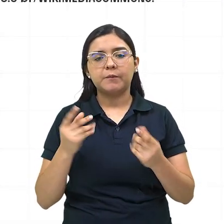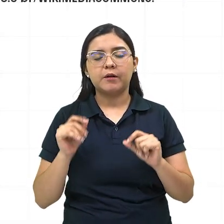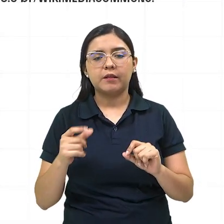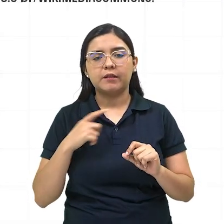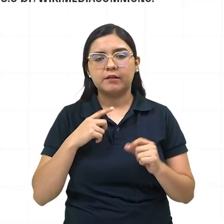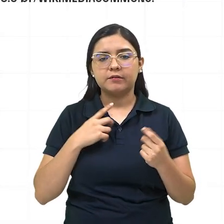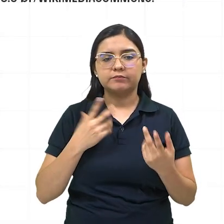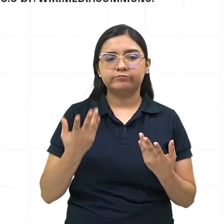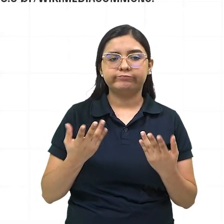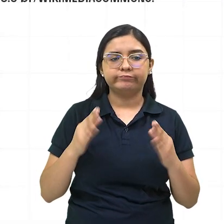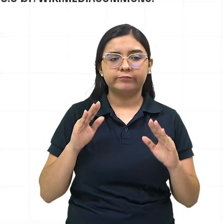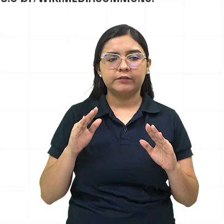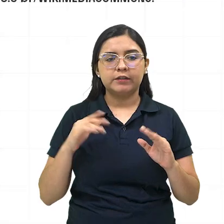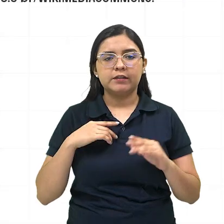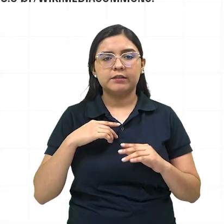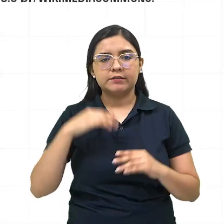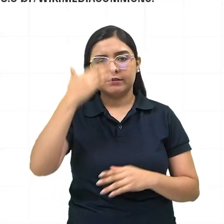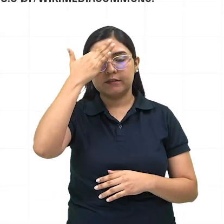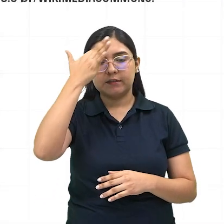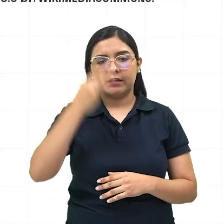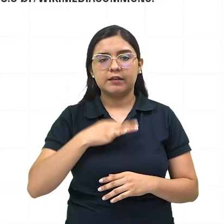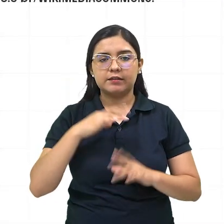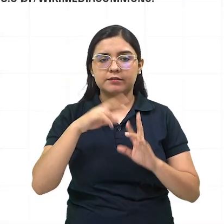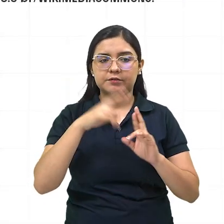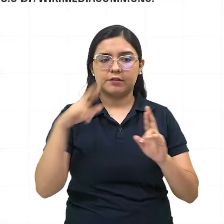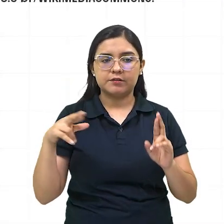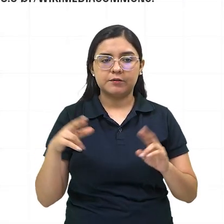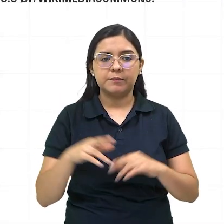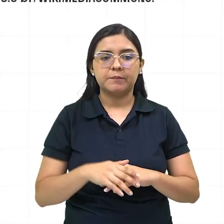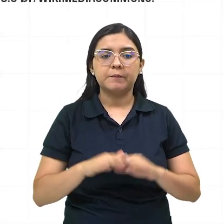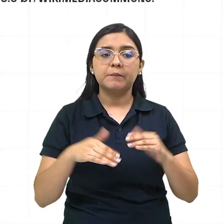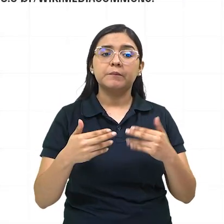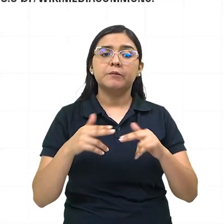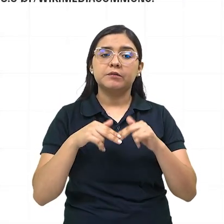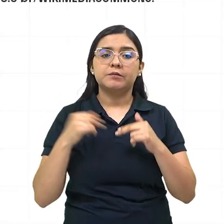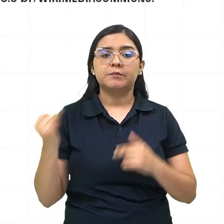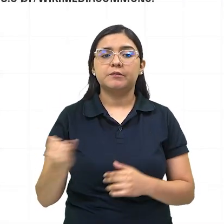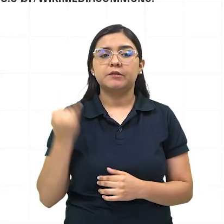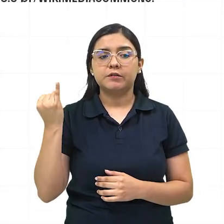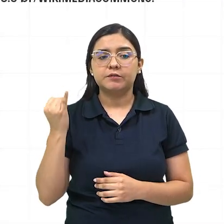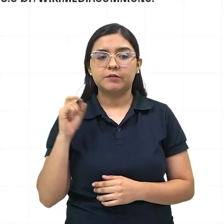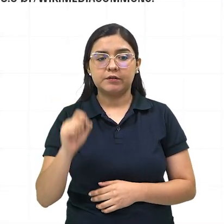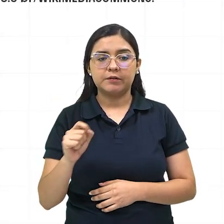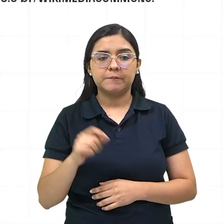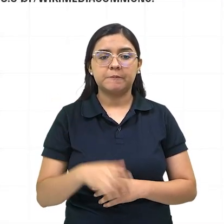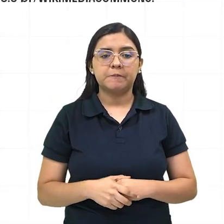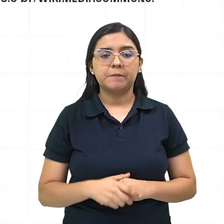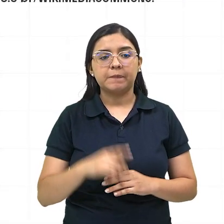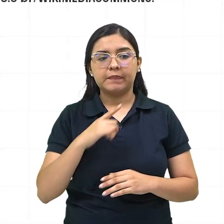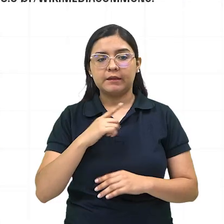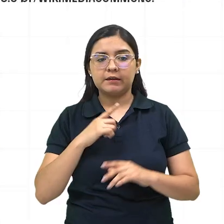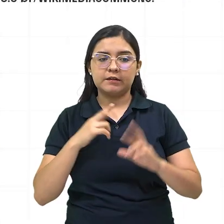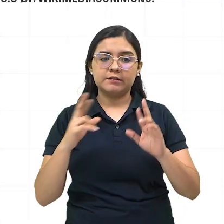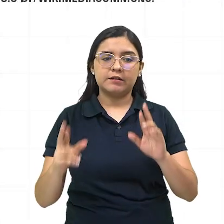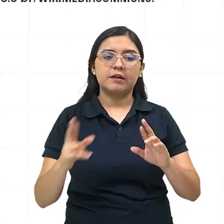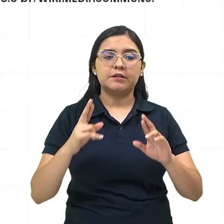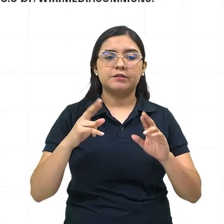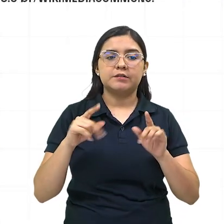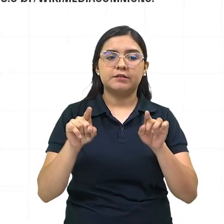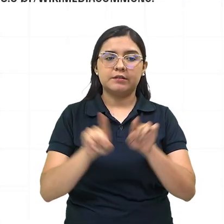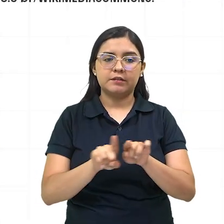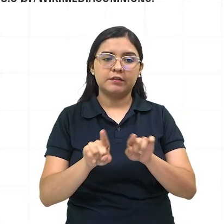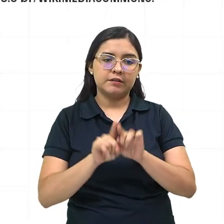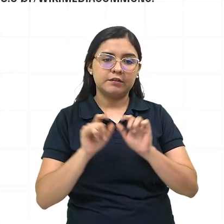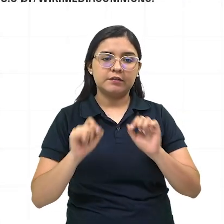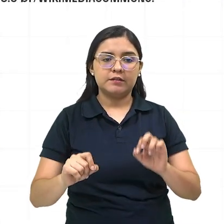a crença do grupo religioso. Por isso, é fundamental que as